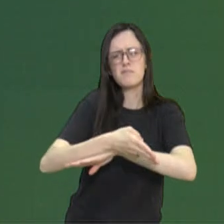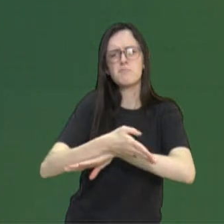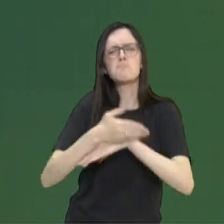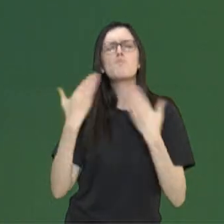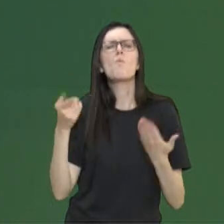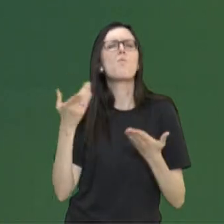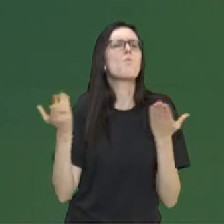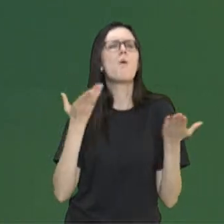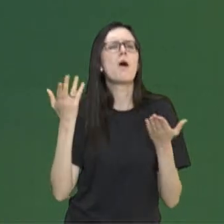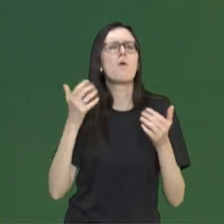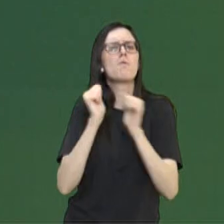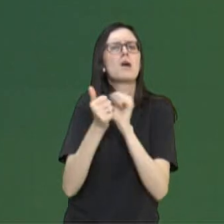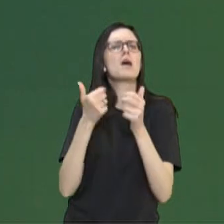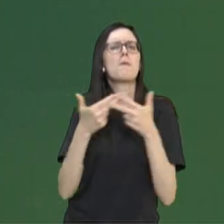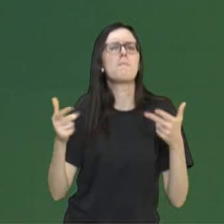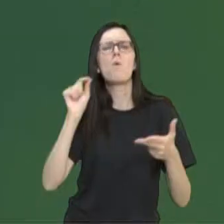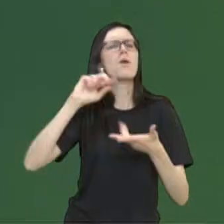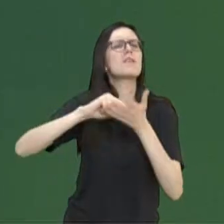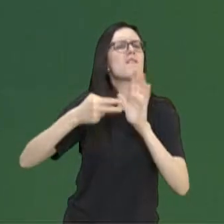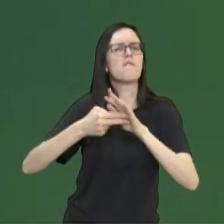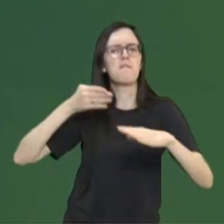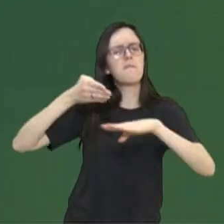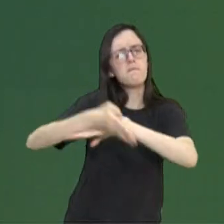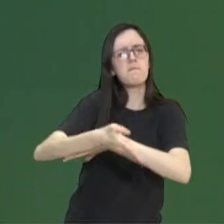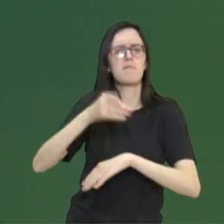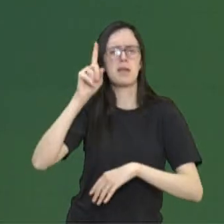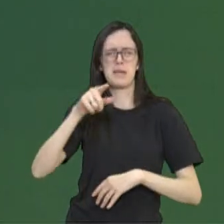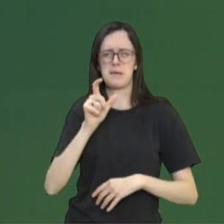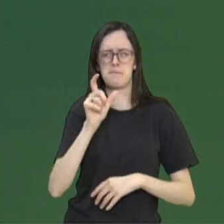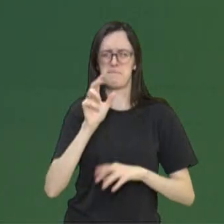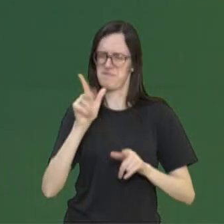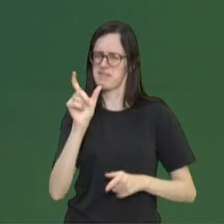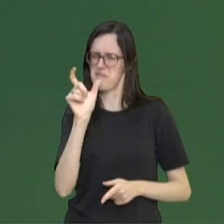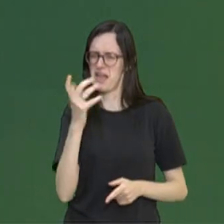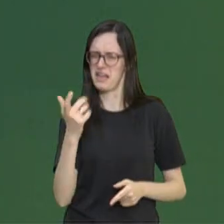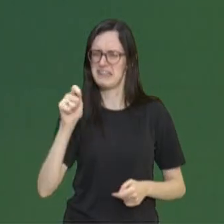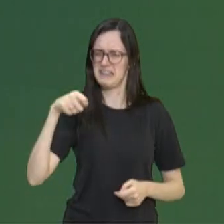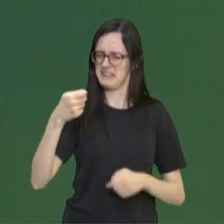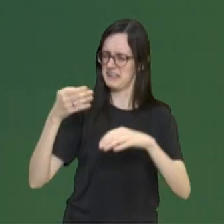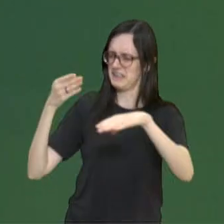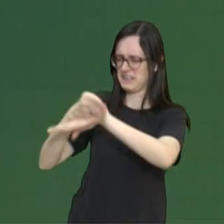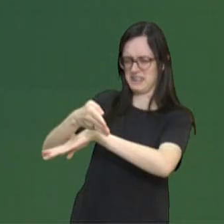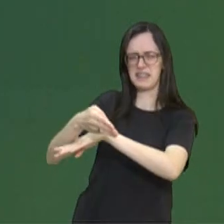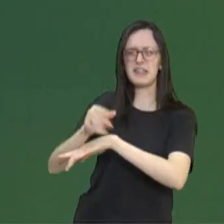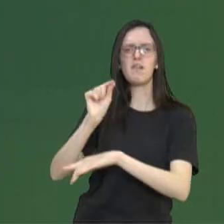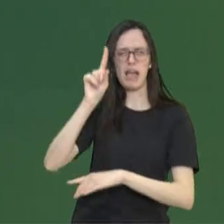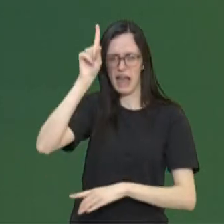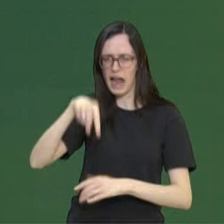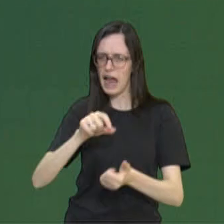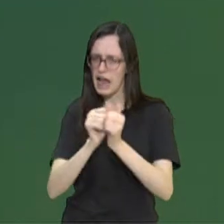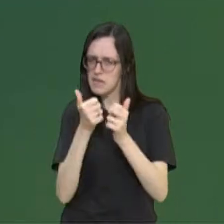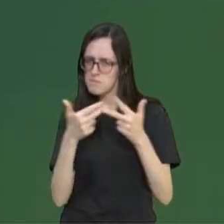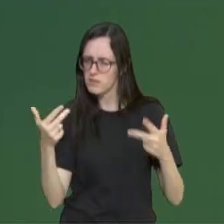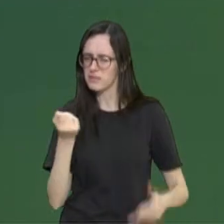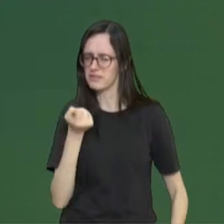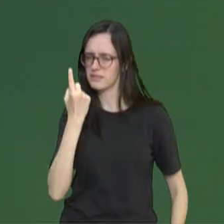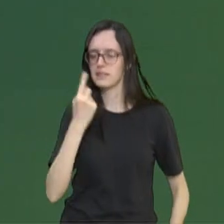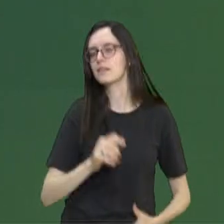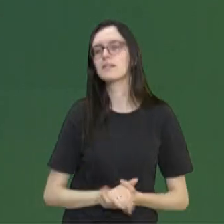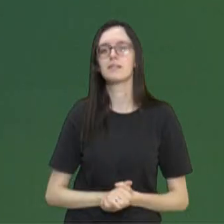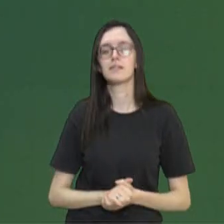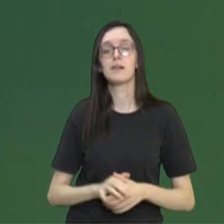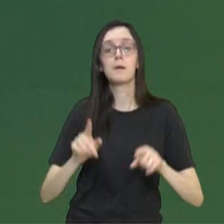parte disso? O que significa invasão? Uma palavra diferente, né? Invadir, isso é esporte? Estranho, né?